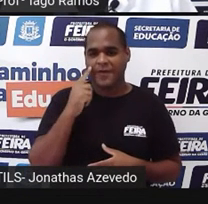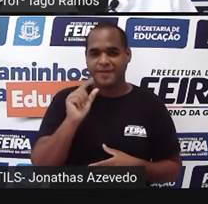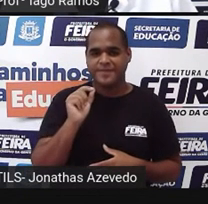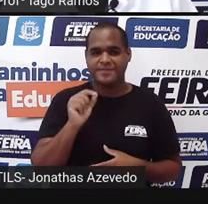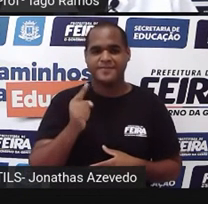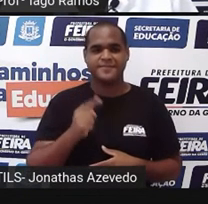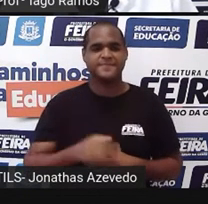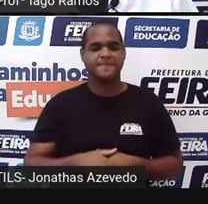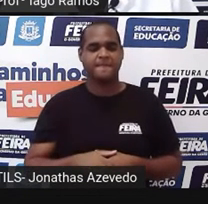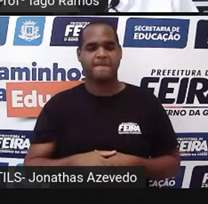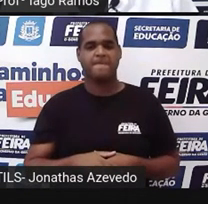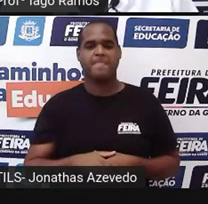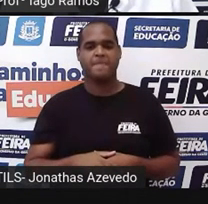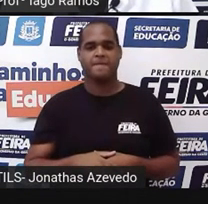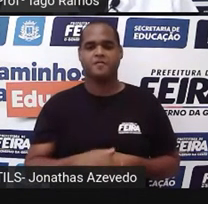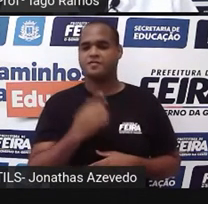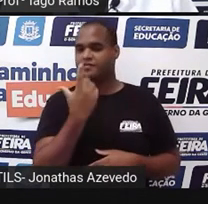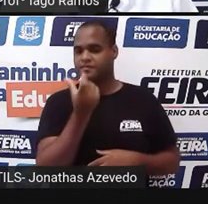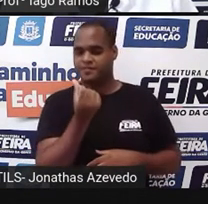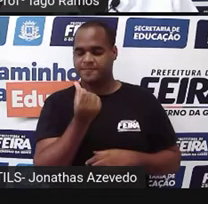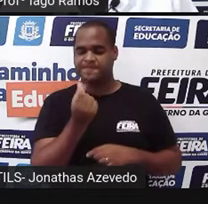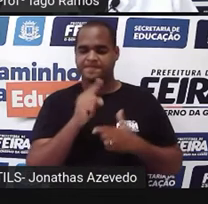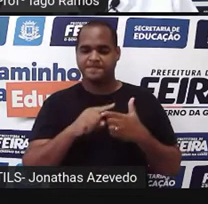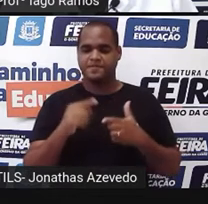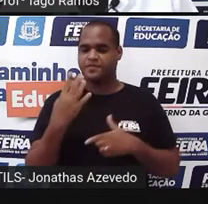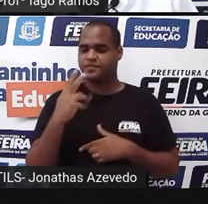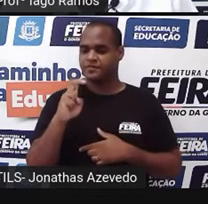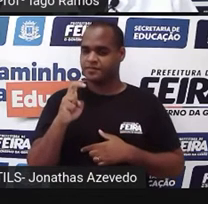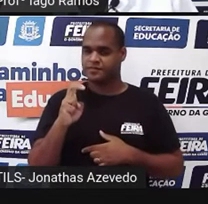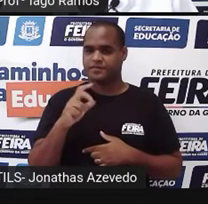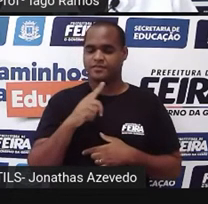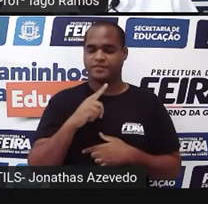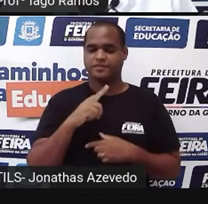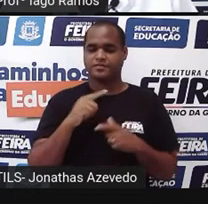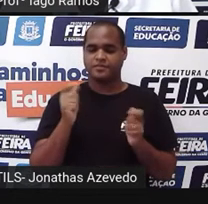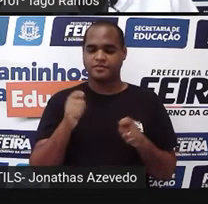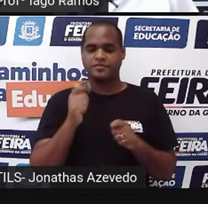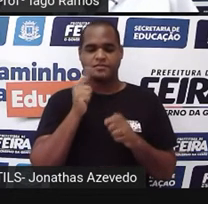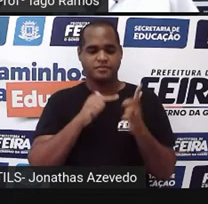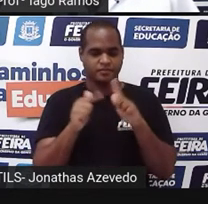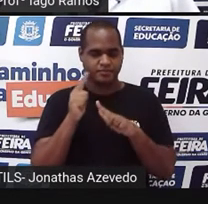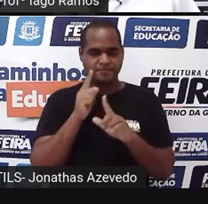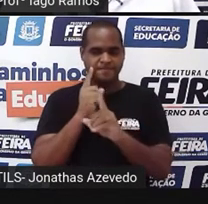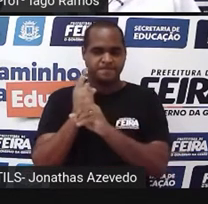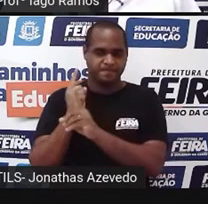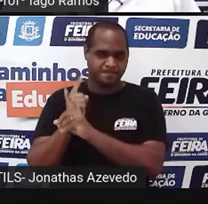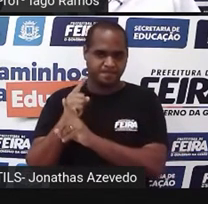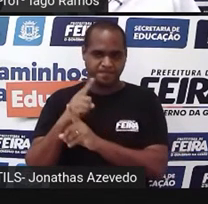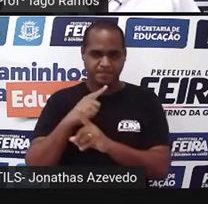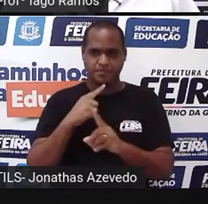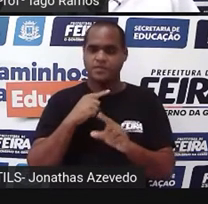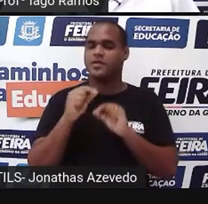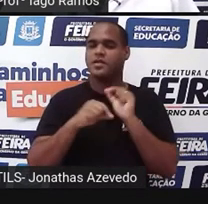e 26 dividido por 45 para eu conseguir dividir eu vou colocar do lado daquele